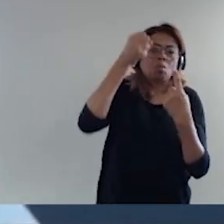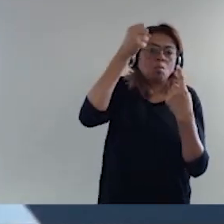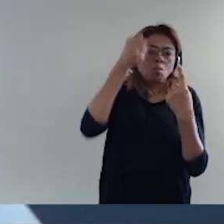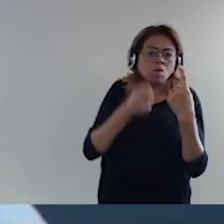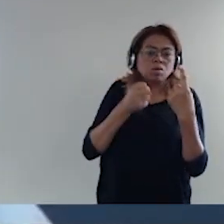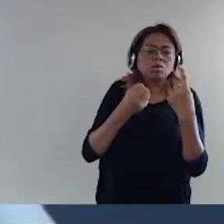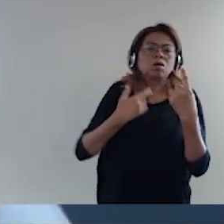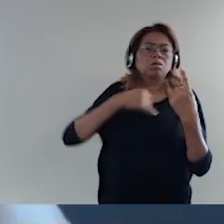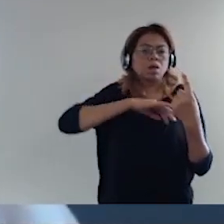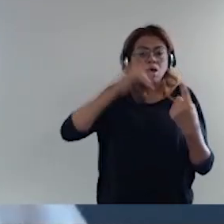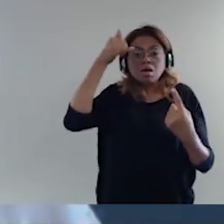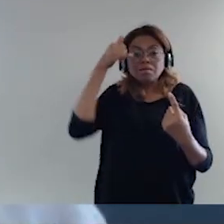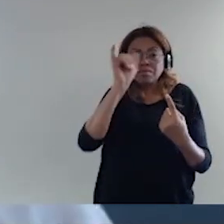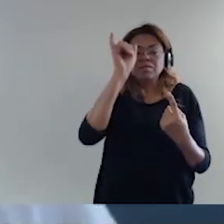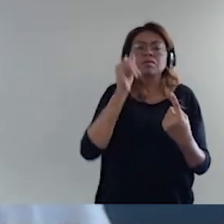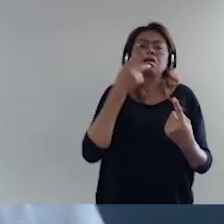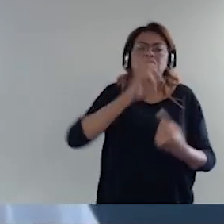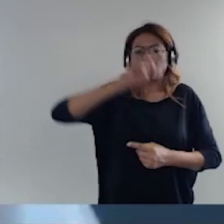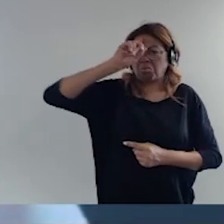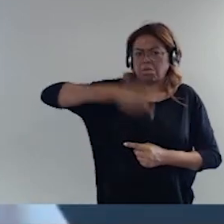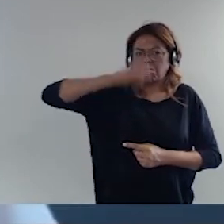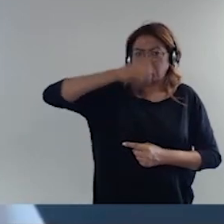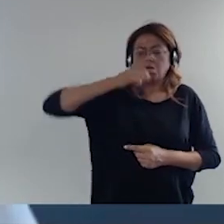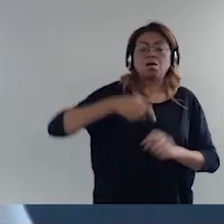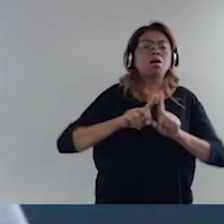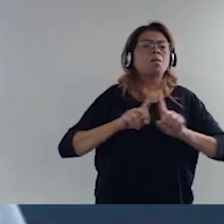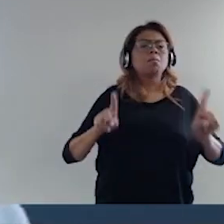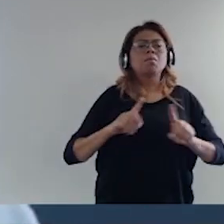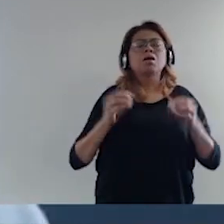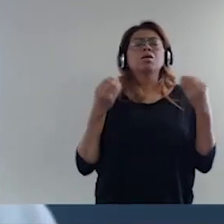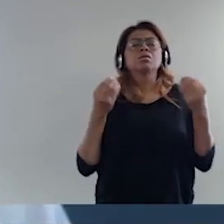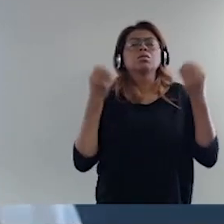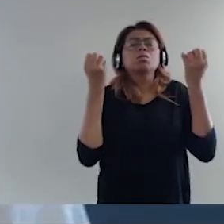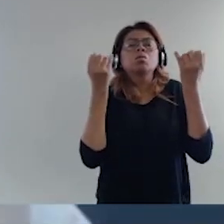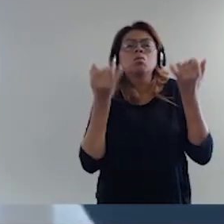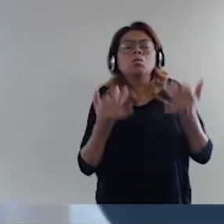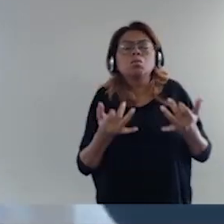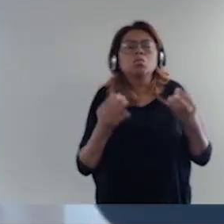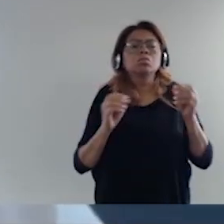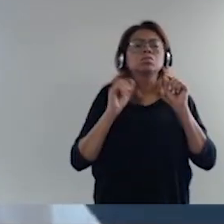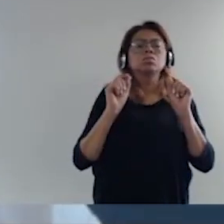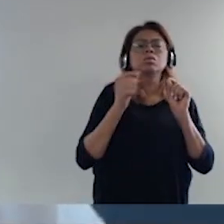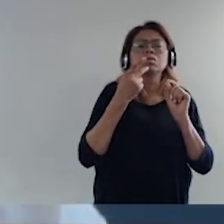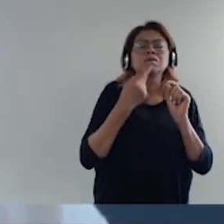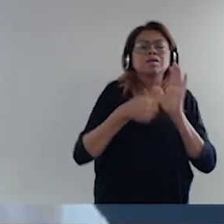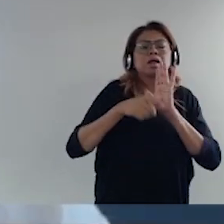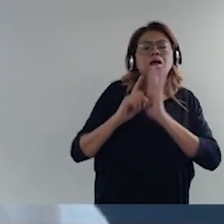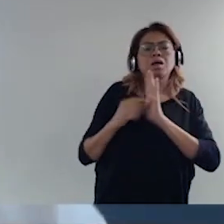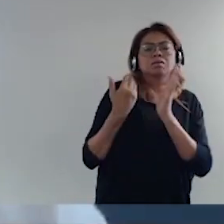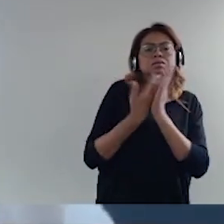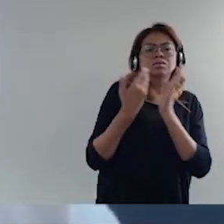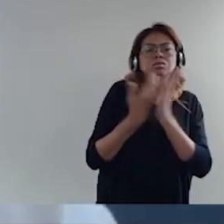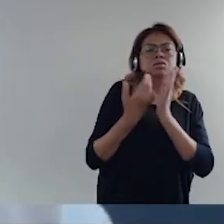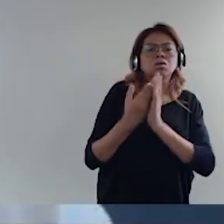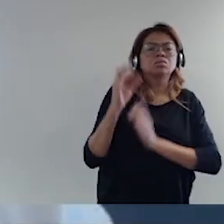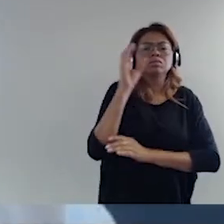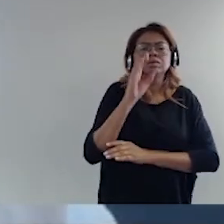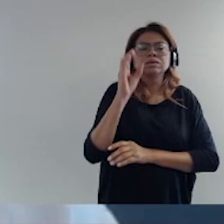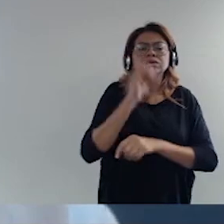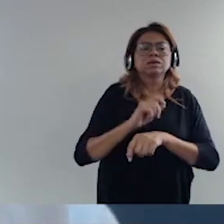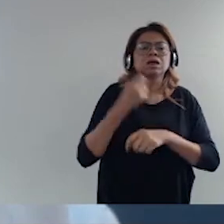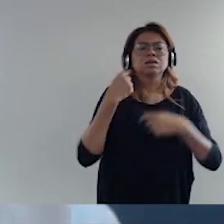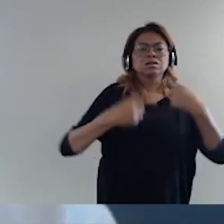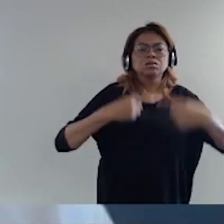forma a evitar a tirania. Mas, afinal de contas, desde que se estudou ciências políticas, tudo que